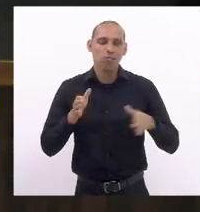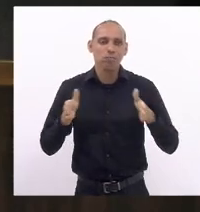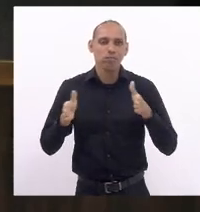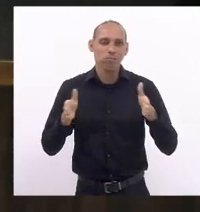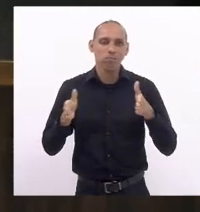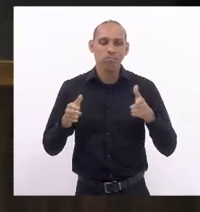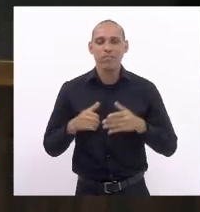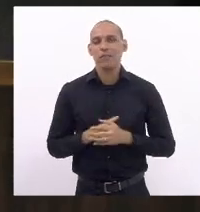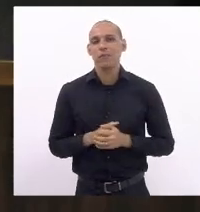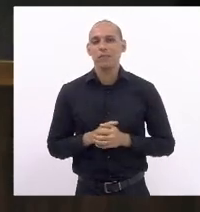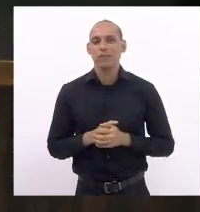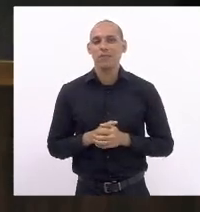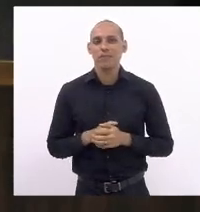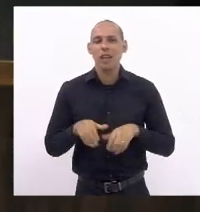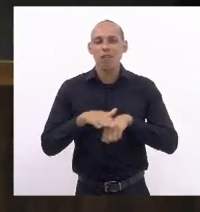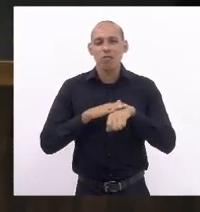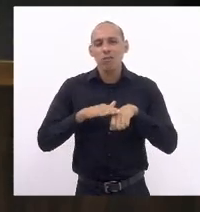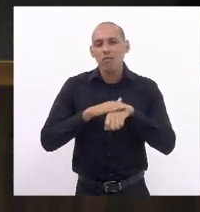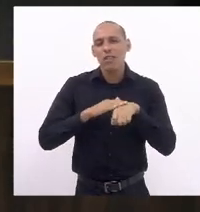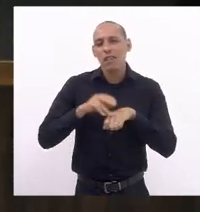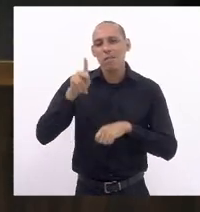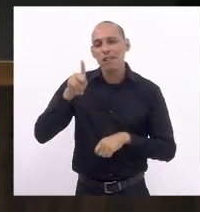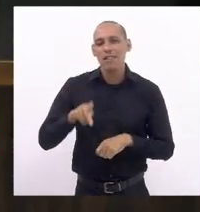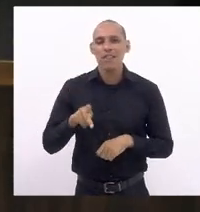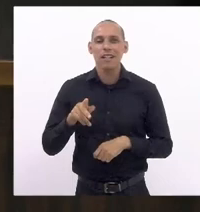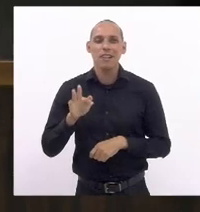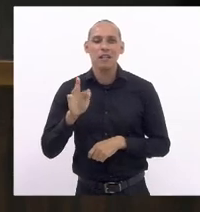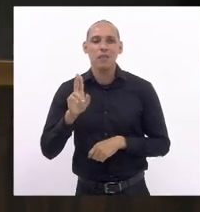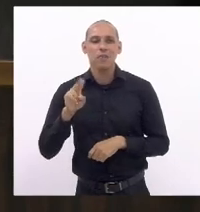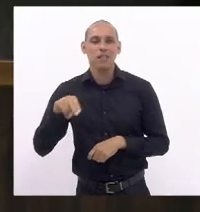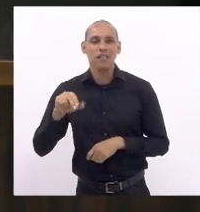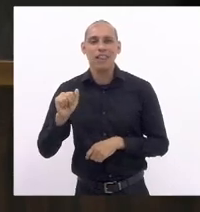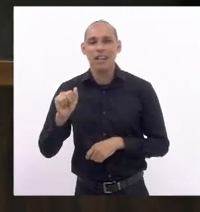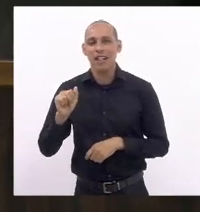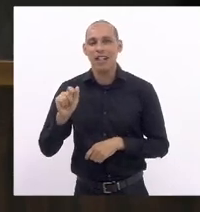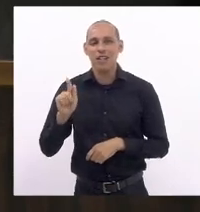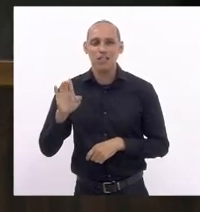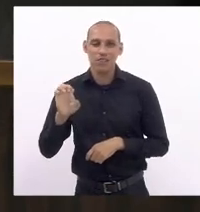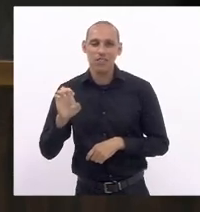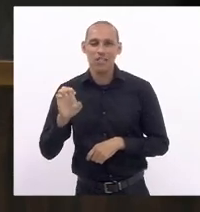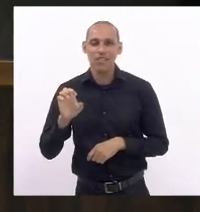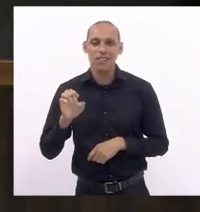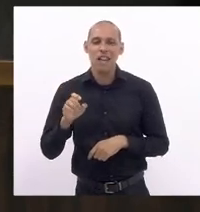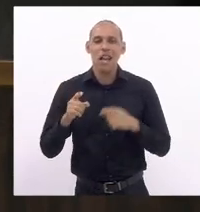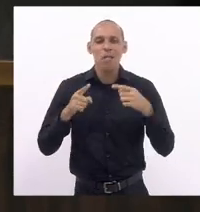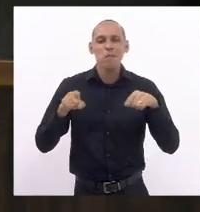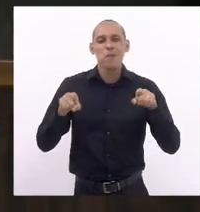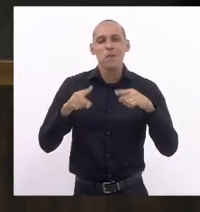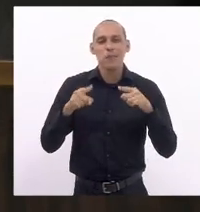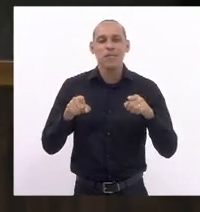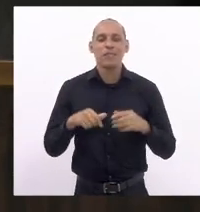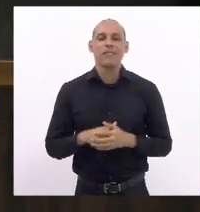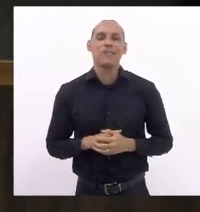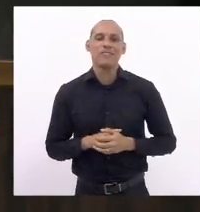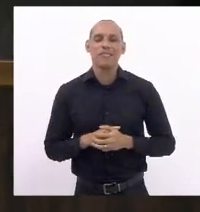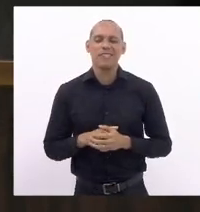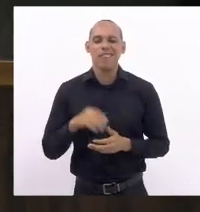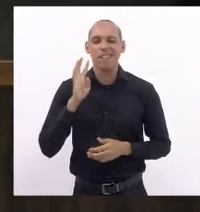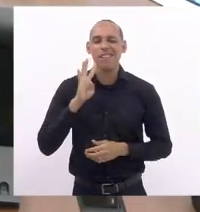se conversando com o presidente da FUNARJ, com ele. Achei, vai lá. E ele com os músicos, vai ser voz e violão. Vai ser uma